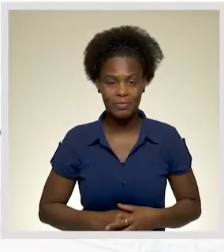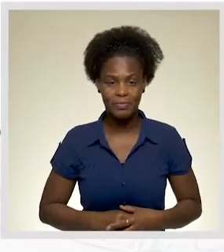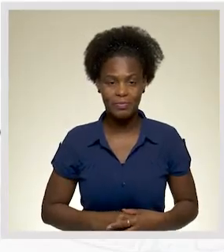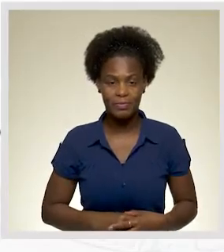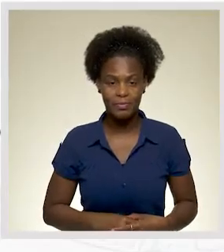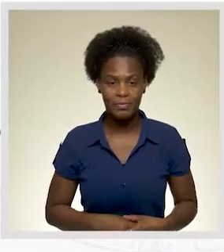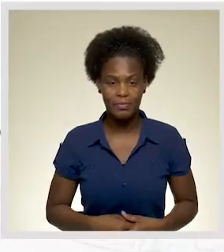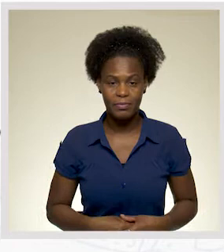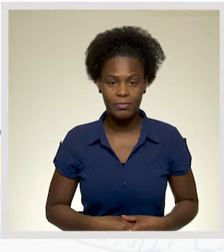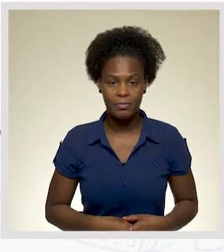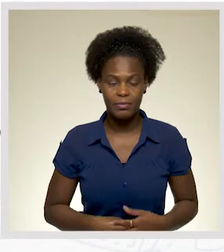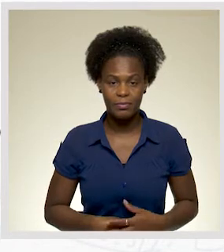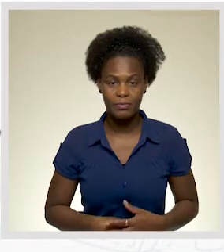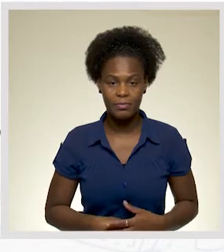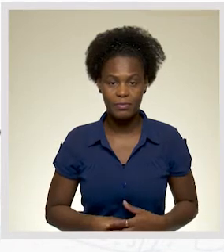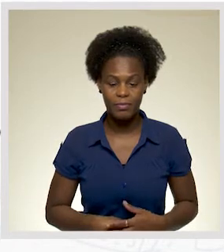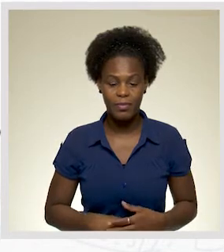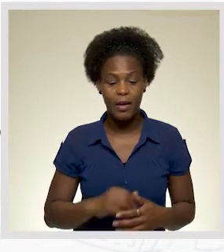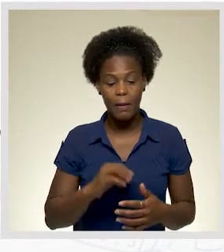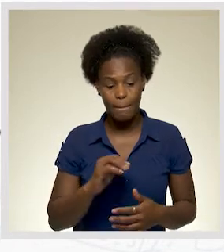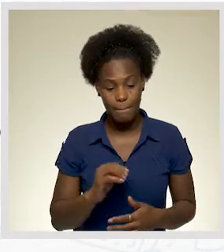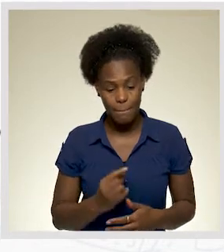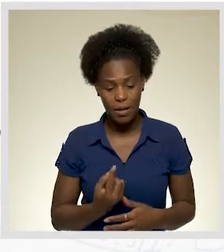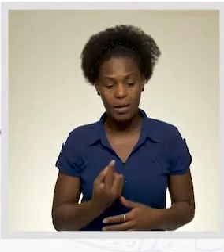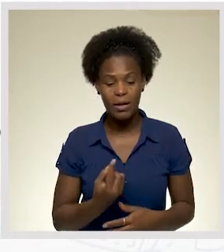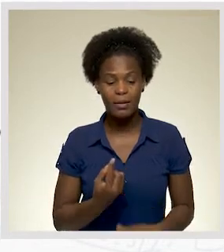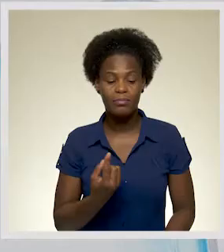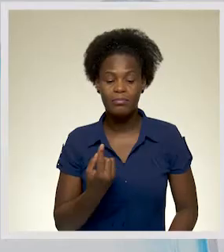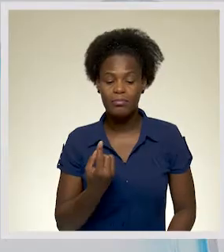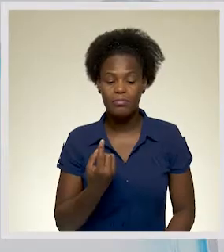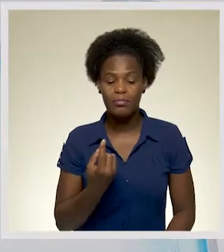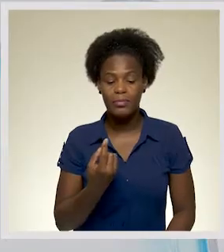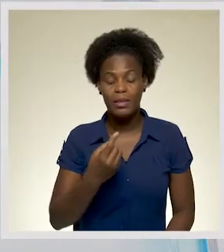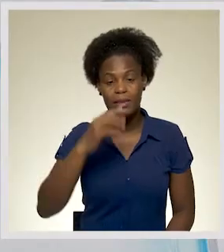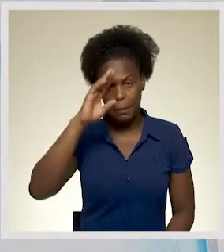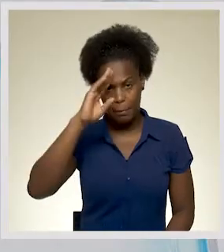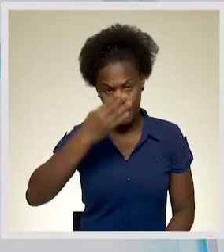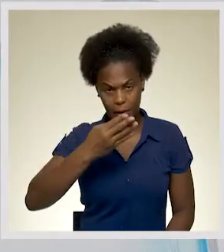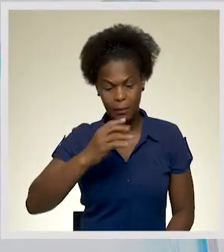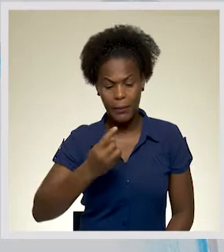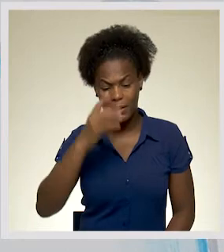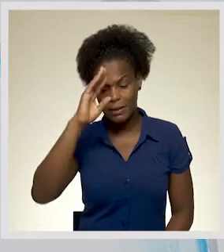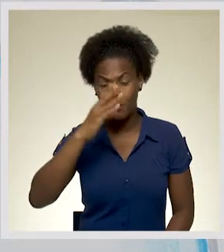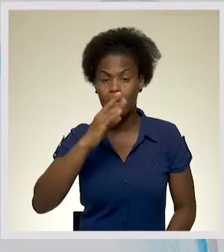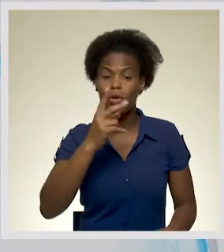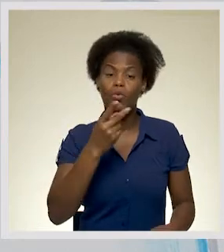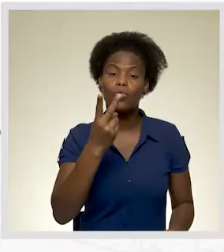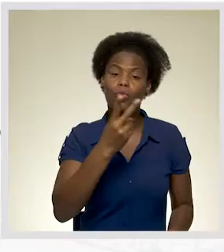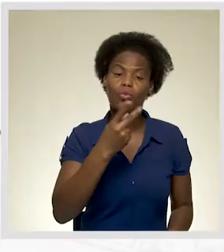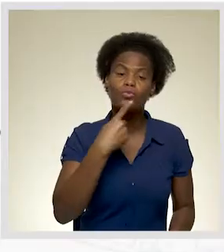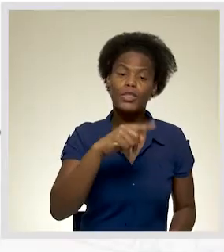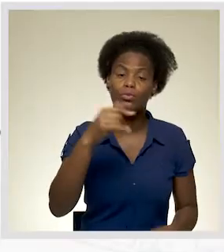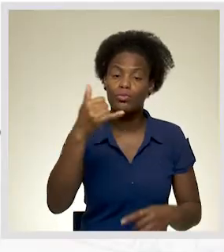Para determinarmos o dobro de uma quantidade, para sabermos o dobro de uma quantidade, veja o que é que nós